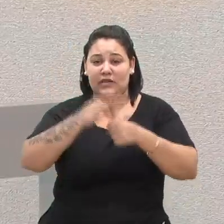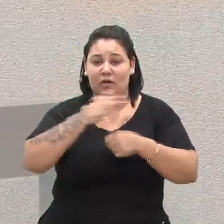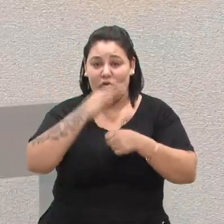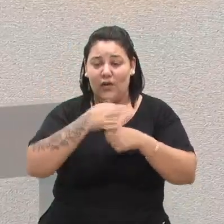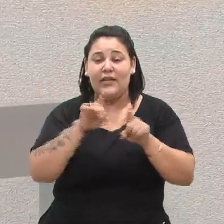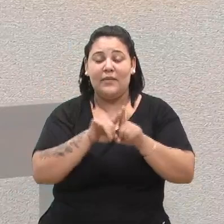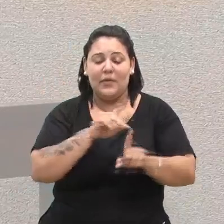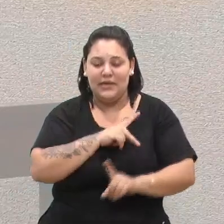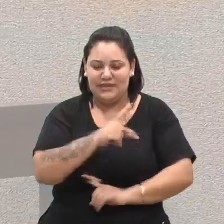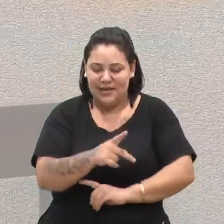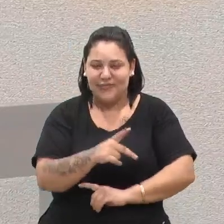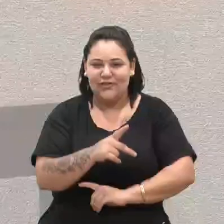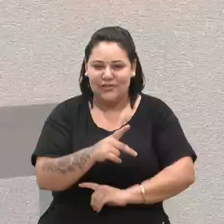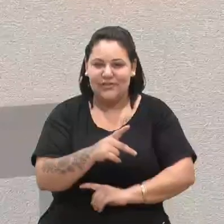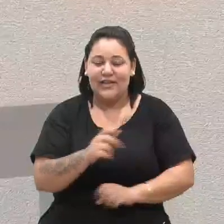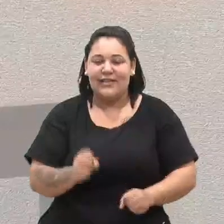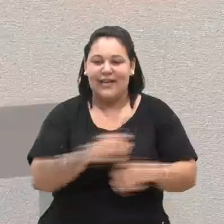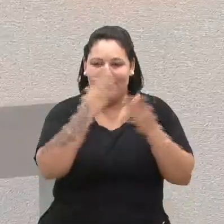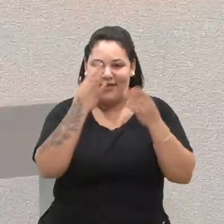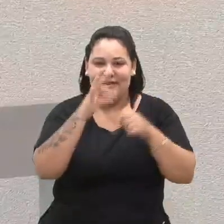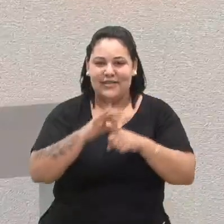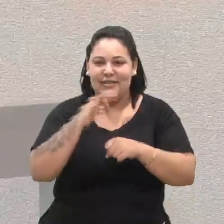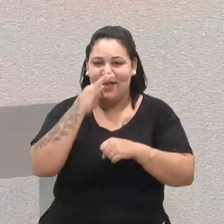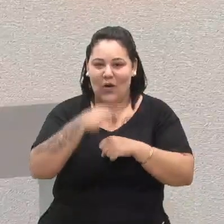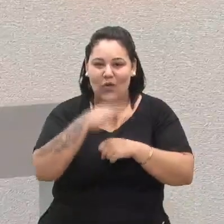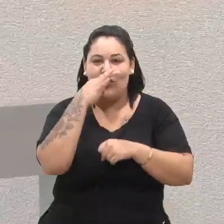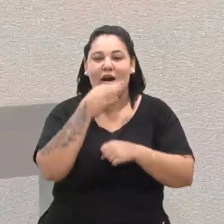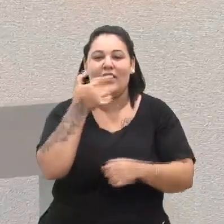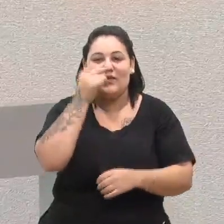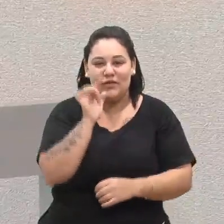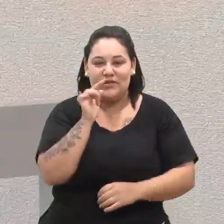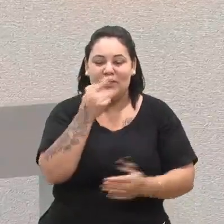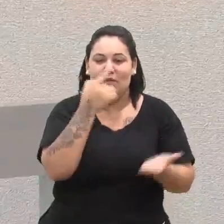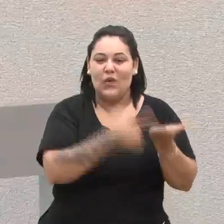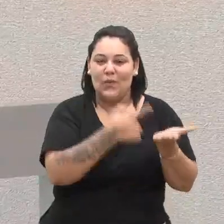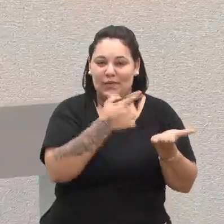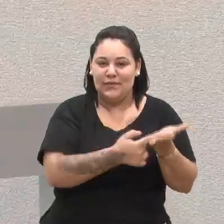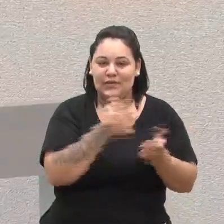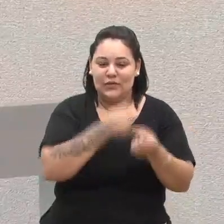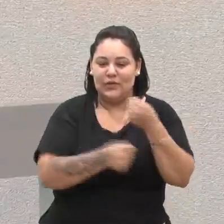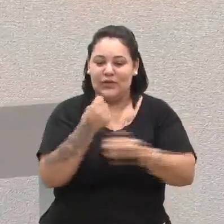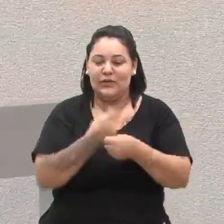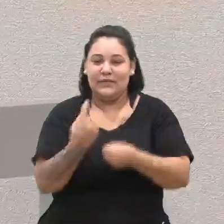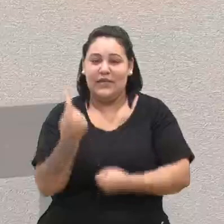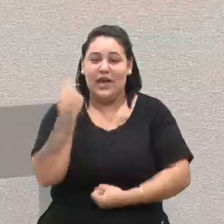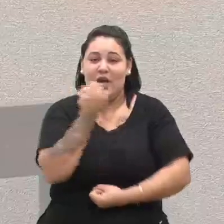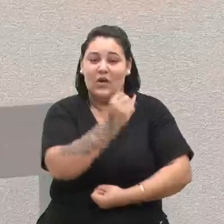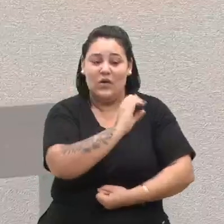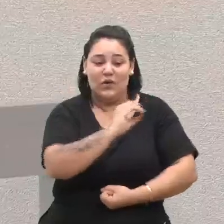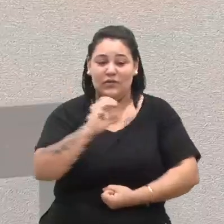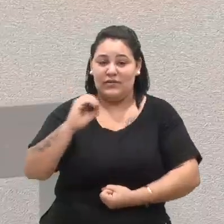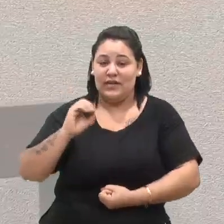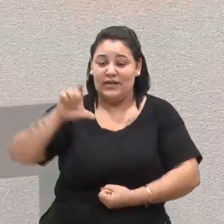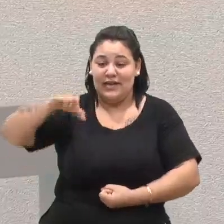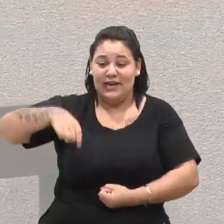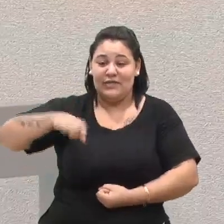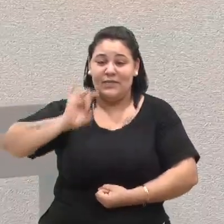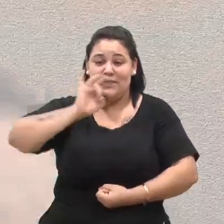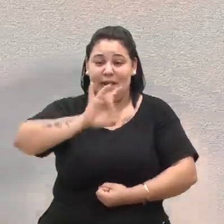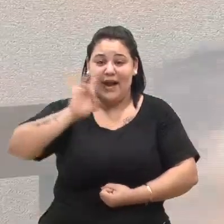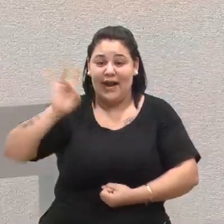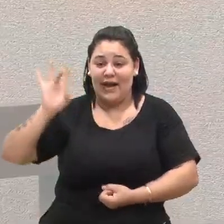que conseguiu já um compromisso desde o ano passado, os 800 ingressos para cada inscrito